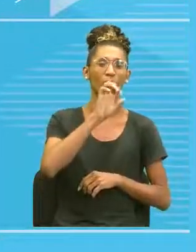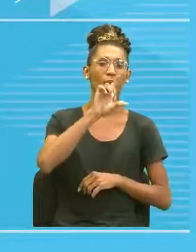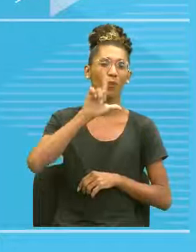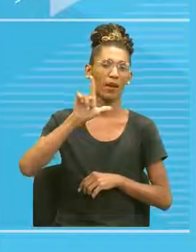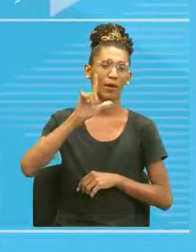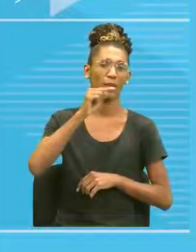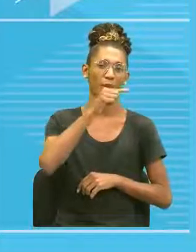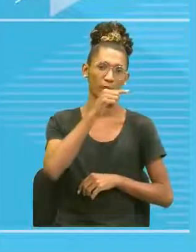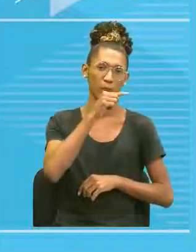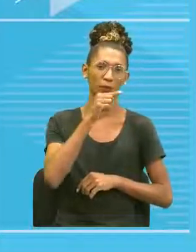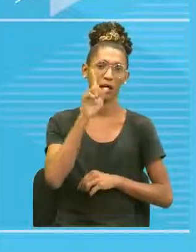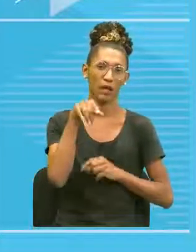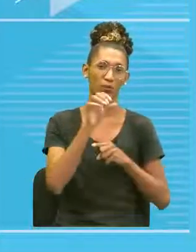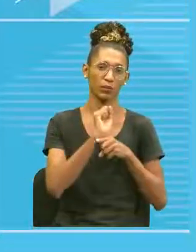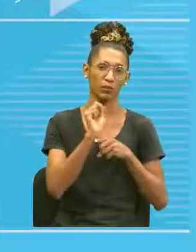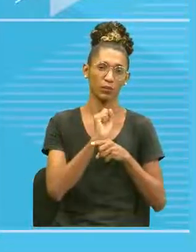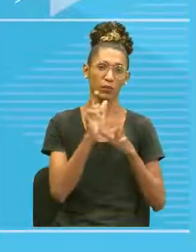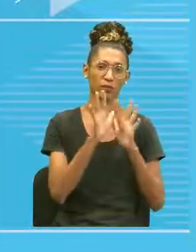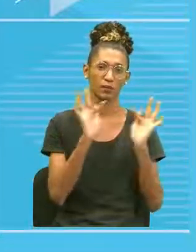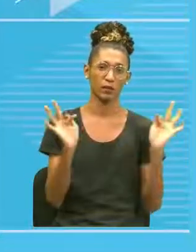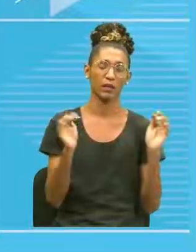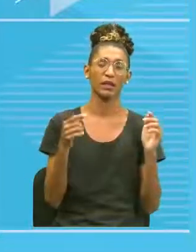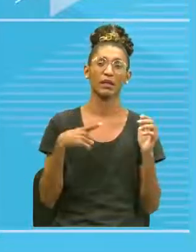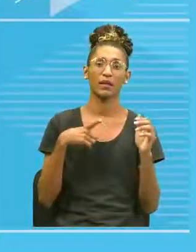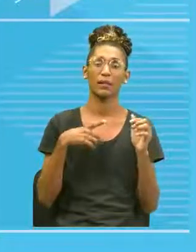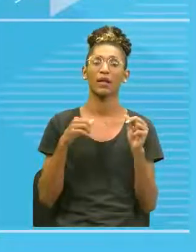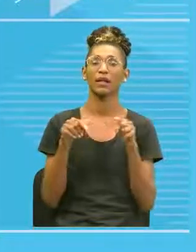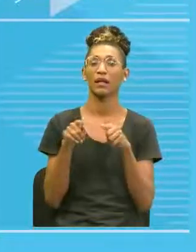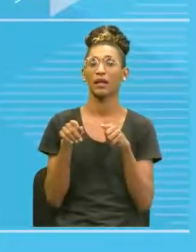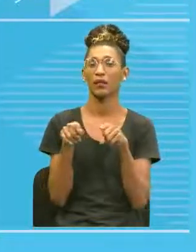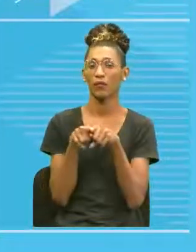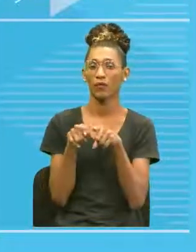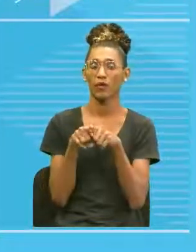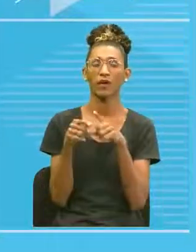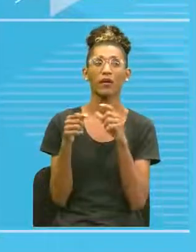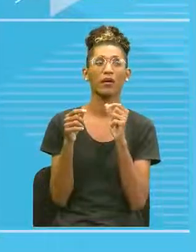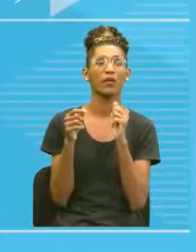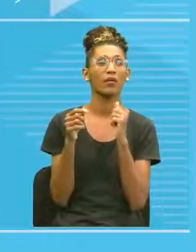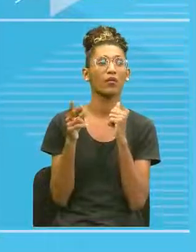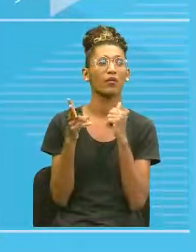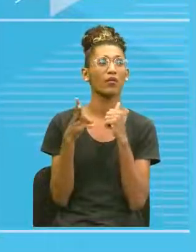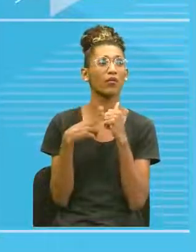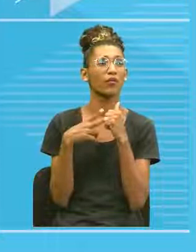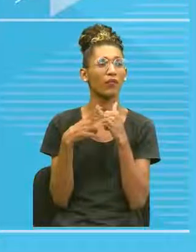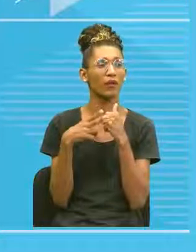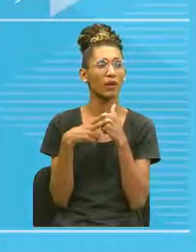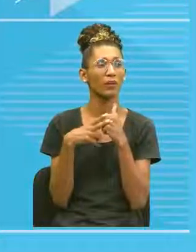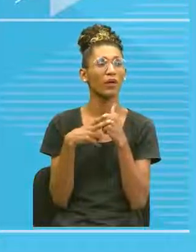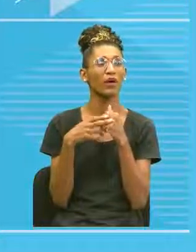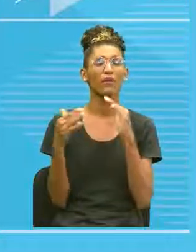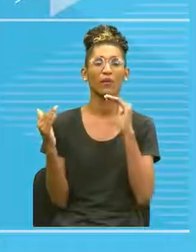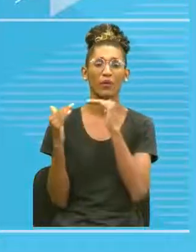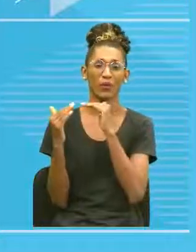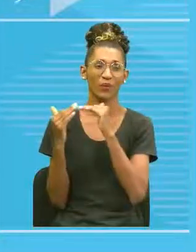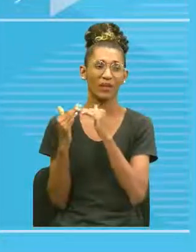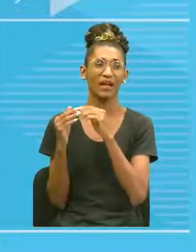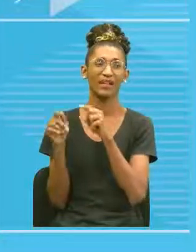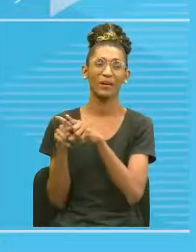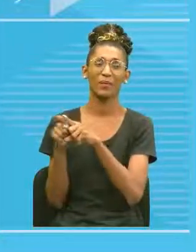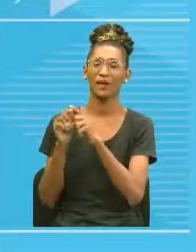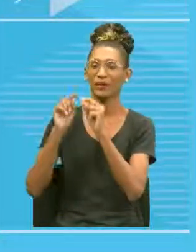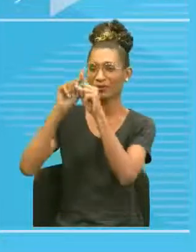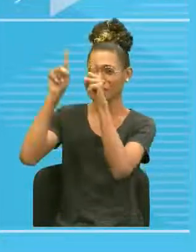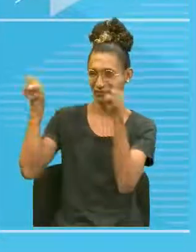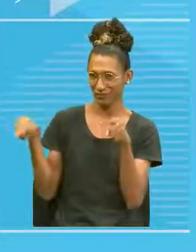na então o verbo a ver vai concordar com o sujeito que ele e o verbo principal vai no